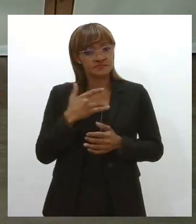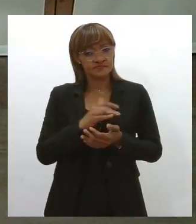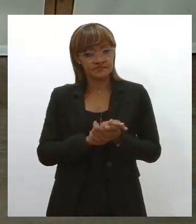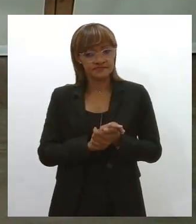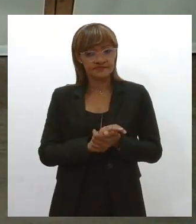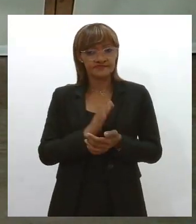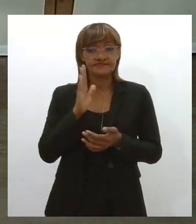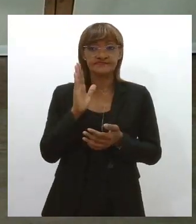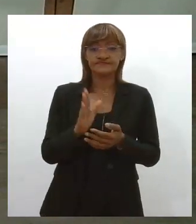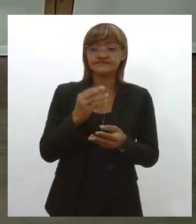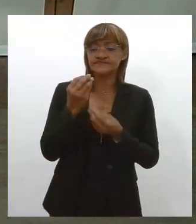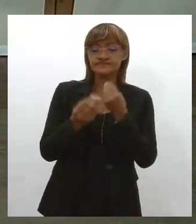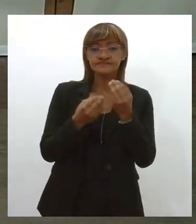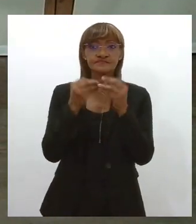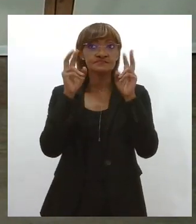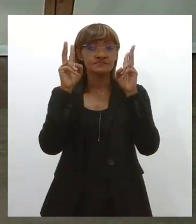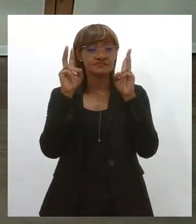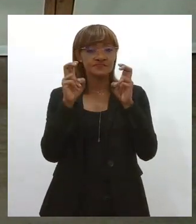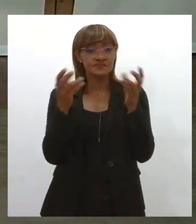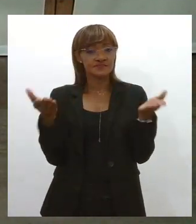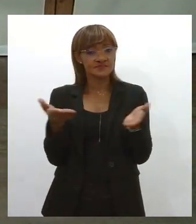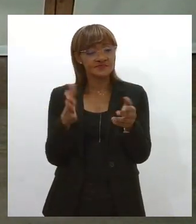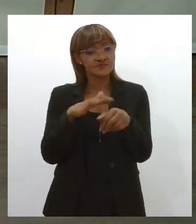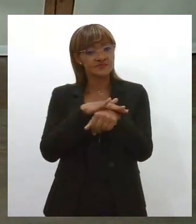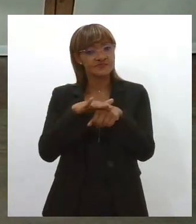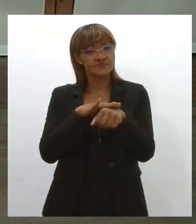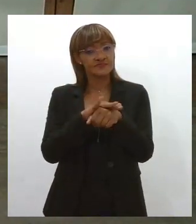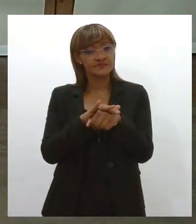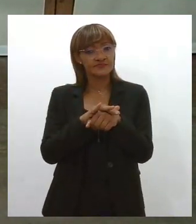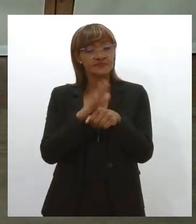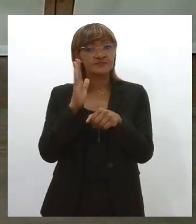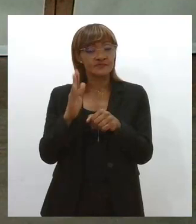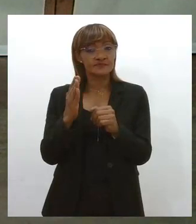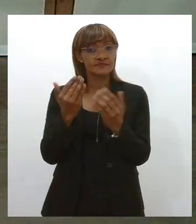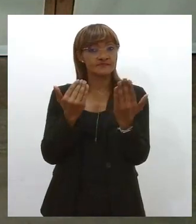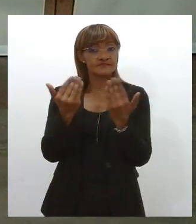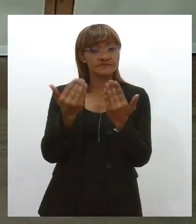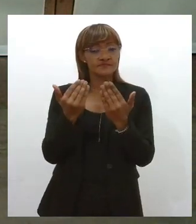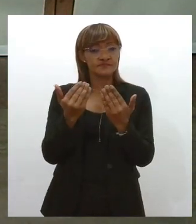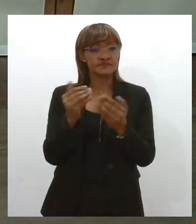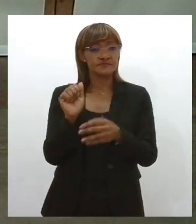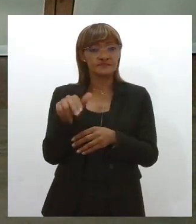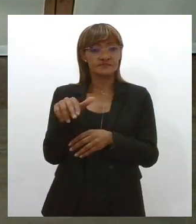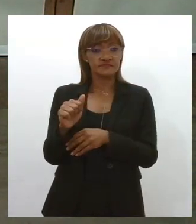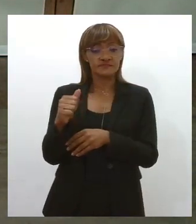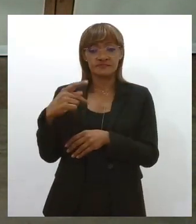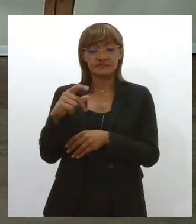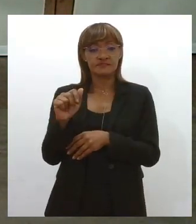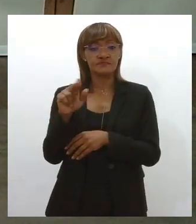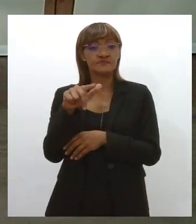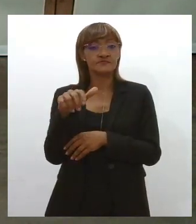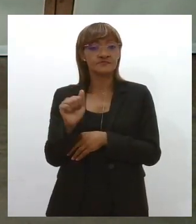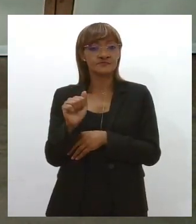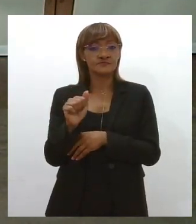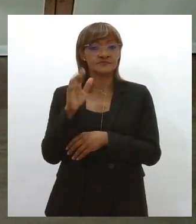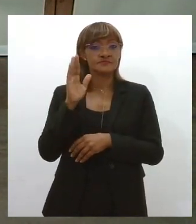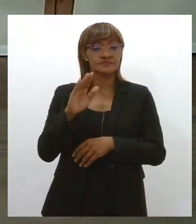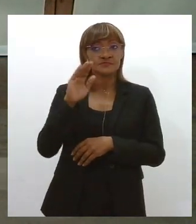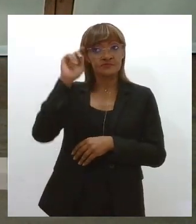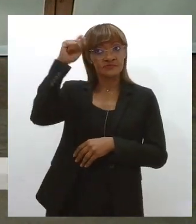por esse tema conversando com a psicóloga Ana Paula Costa, que é autora do livro